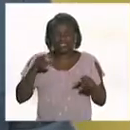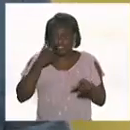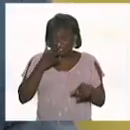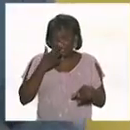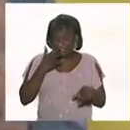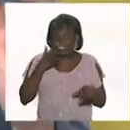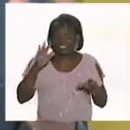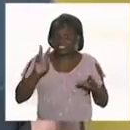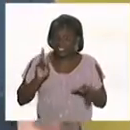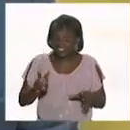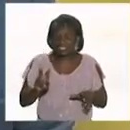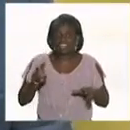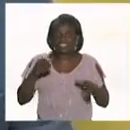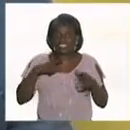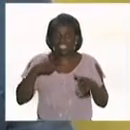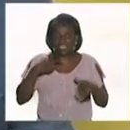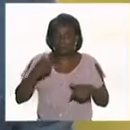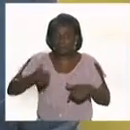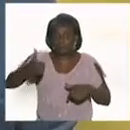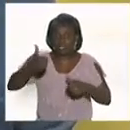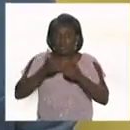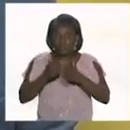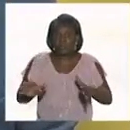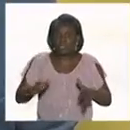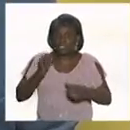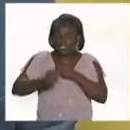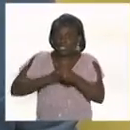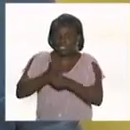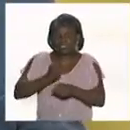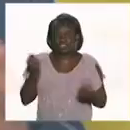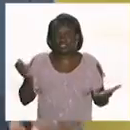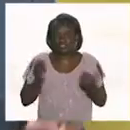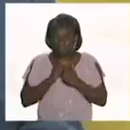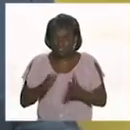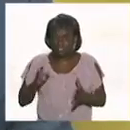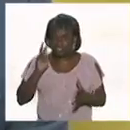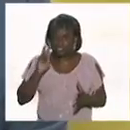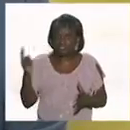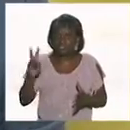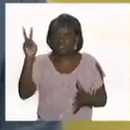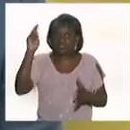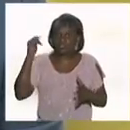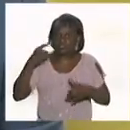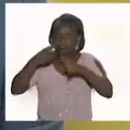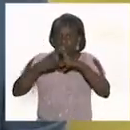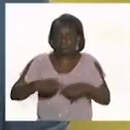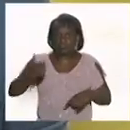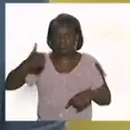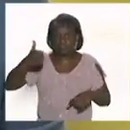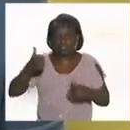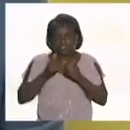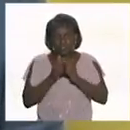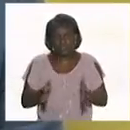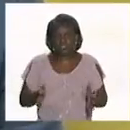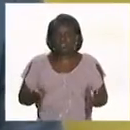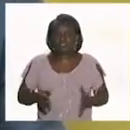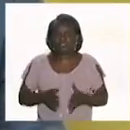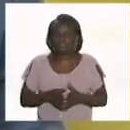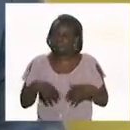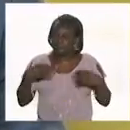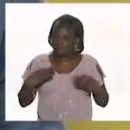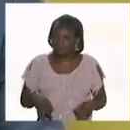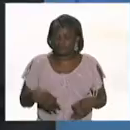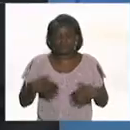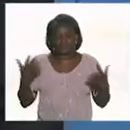E aí você valoriza esse... Muitas vezes é o primeiro jogo dos times no ano e valoriza esse primeiro jogo, valoriza o início do campeonato.